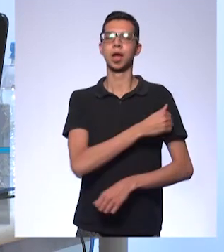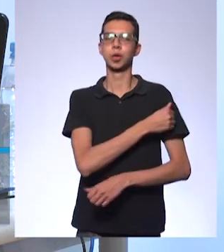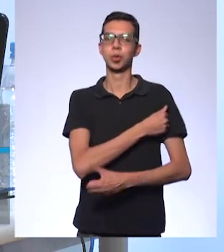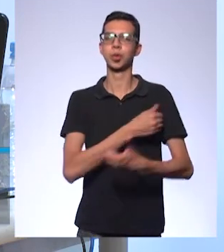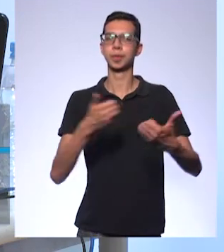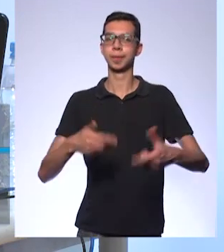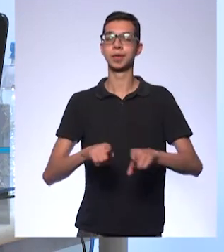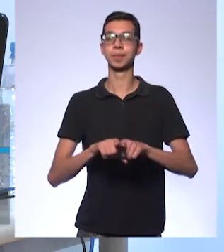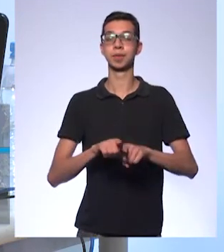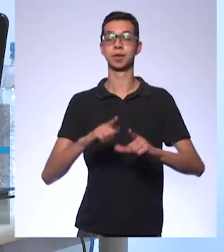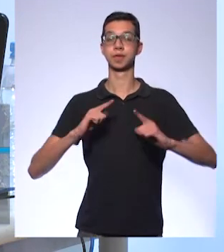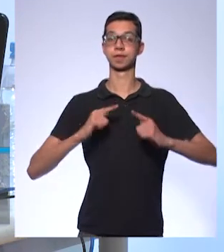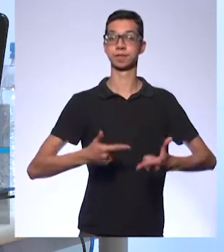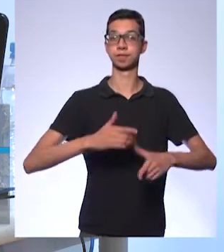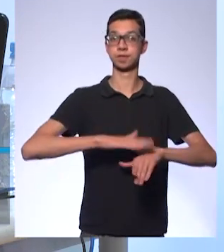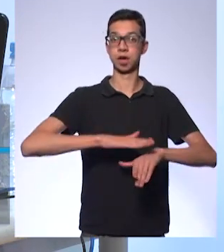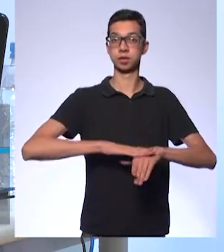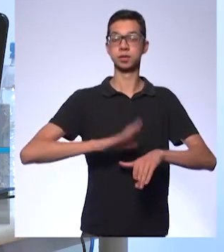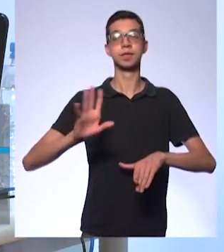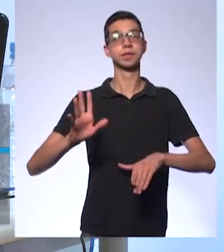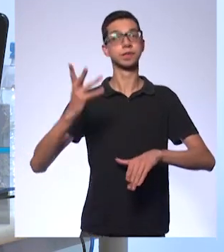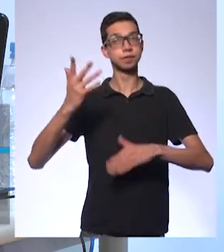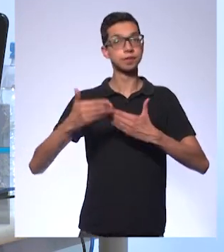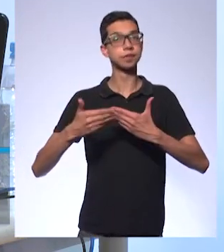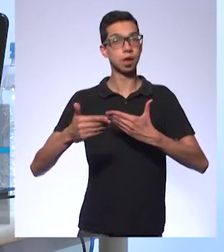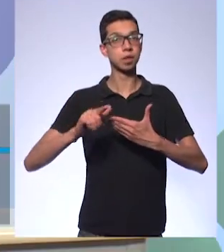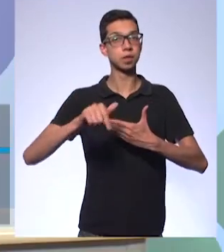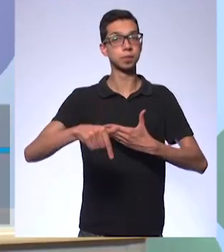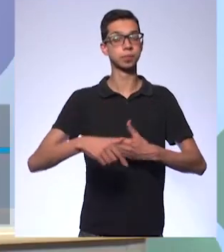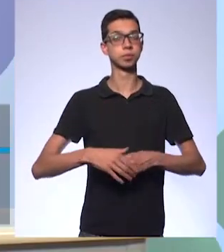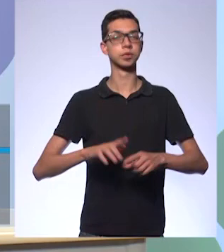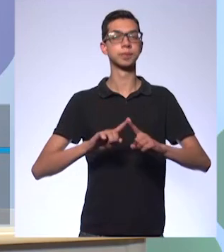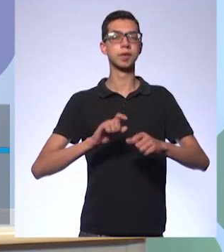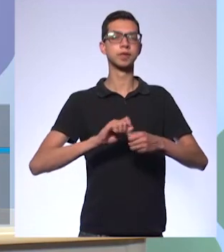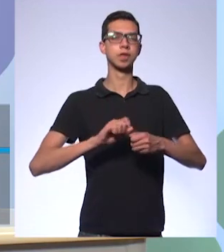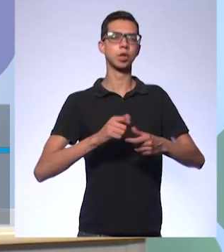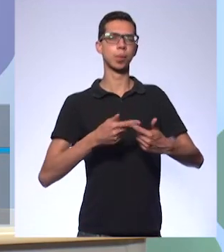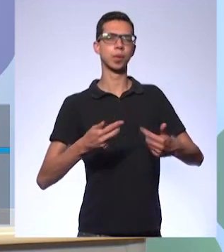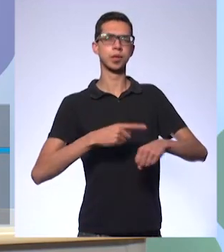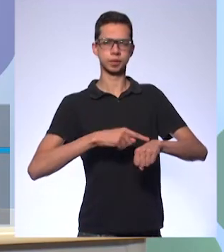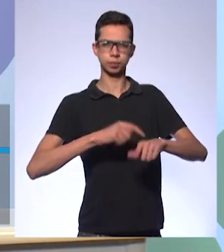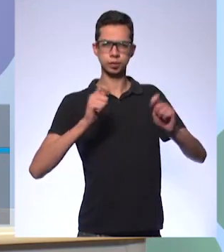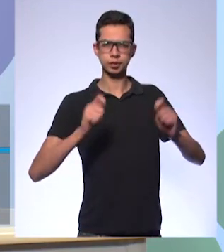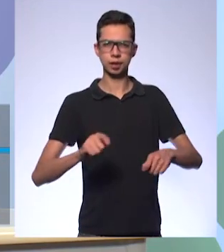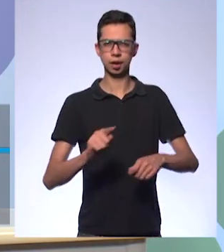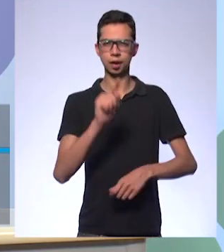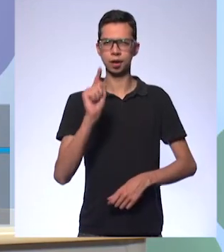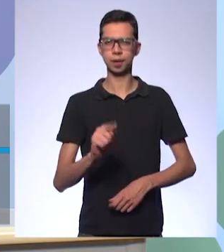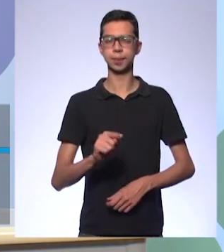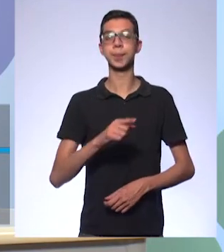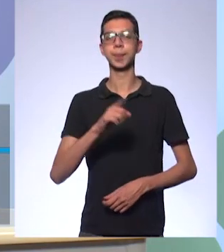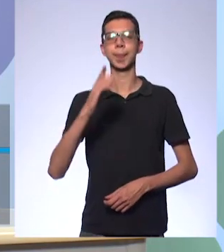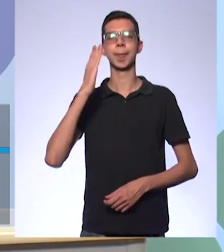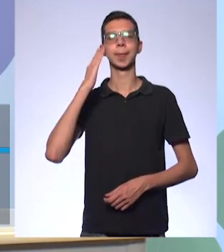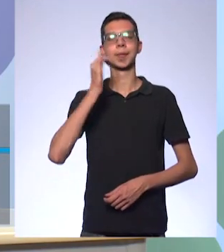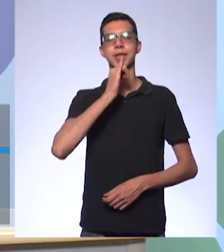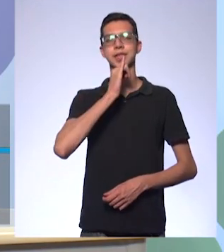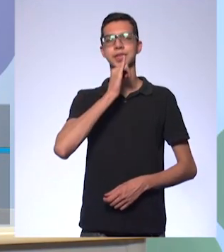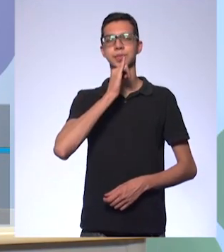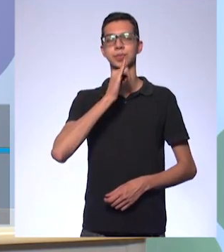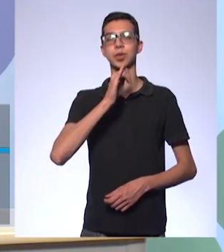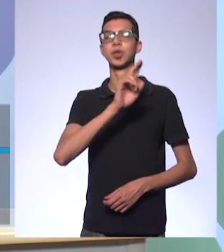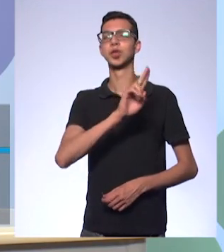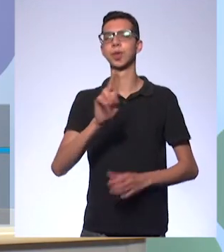Exatamente. Porque se a gente fizer alguma coisa, ainda dá tempo, Cíntia? Olha, vocês devem ter ouvido muito falar sobre achatamento de curva nos